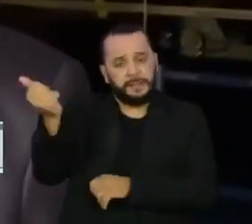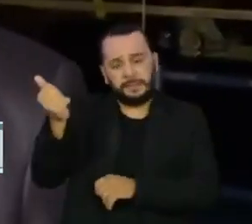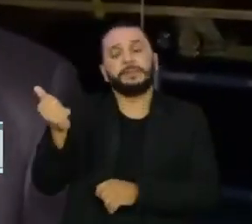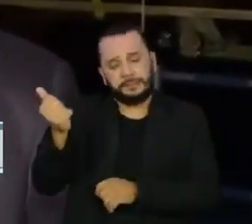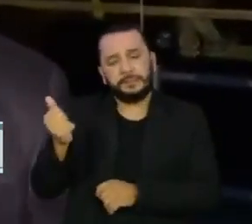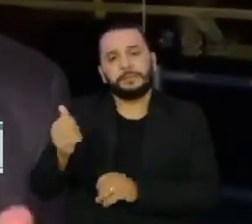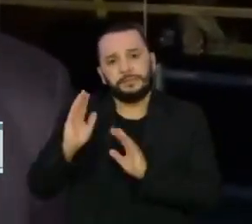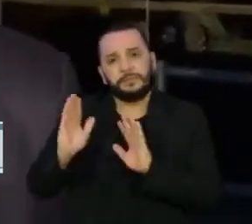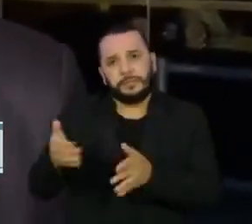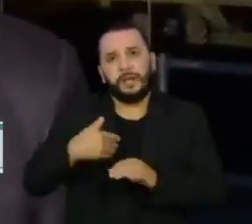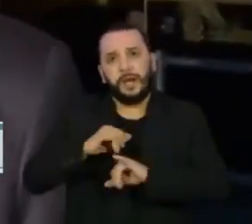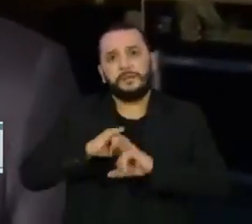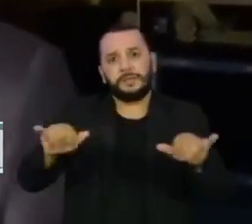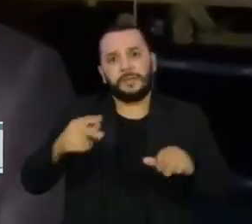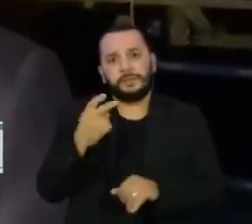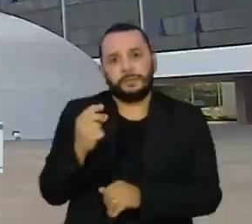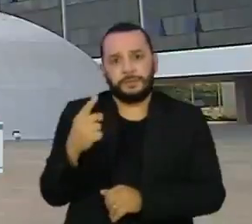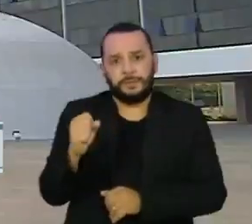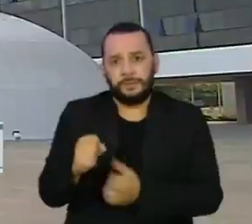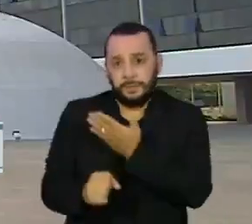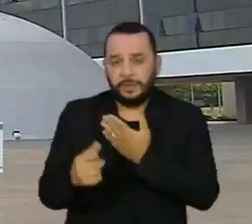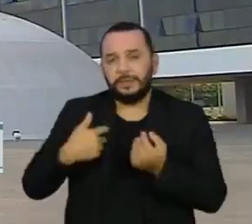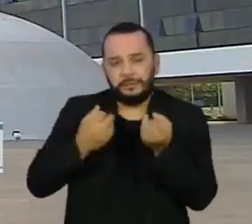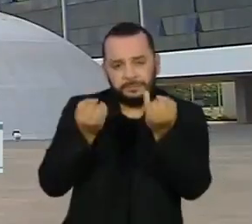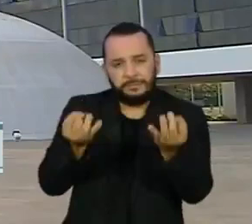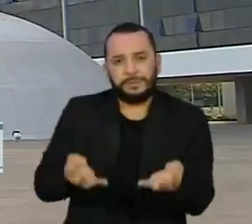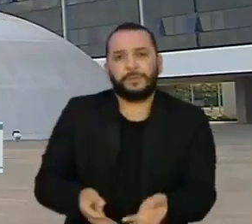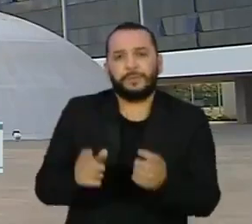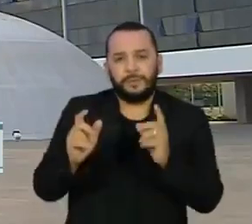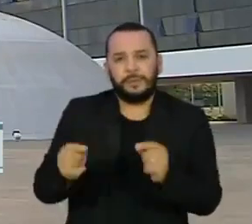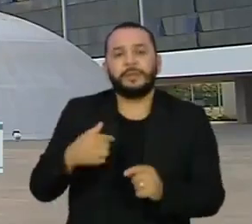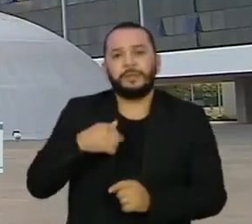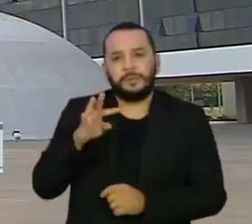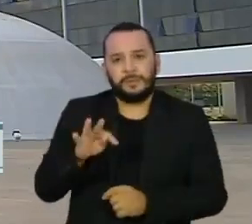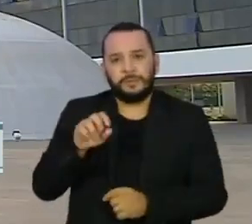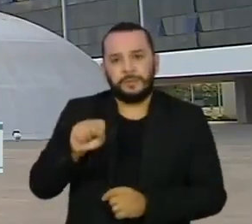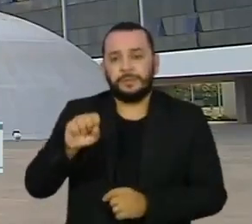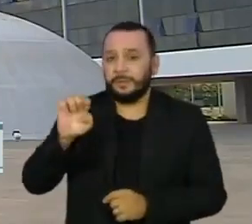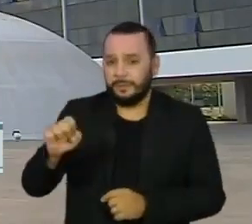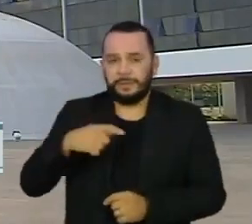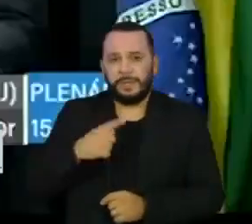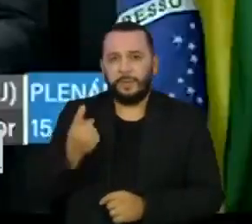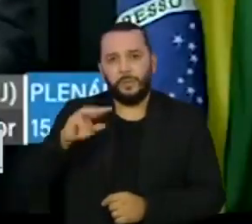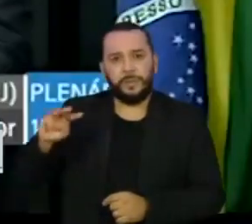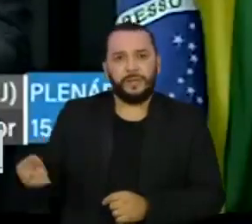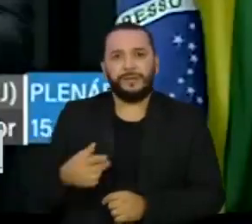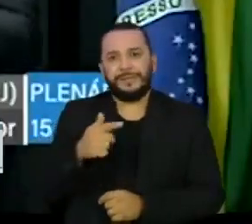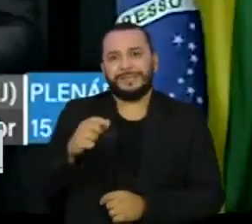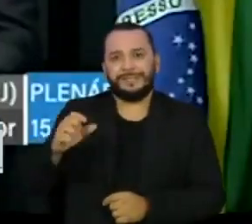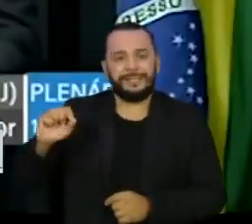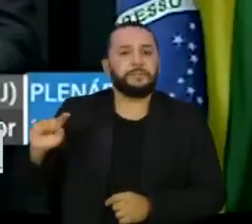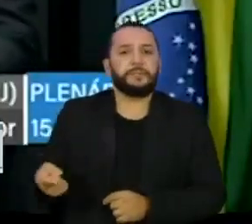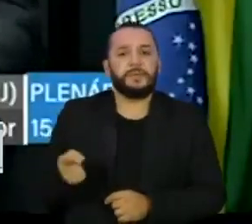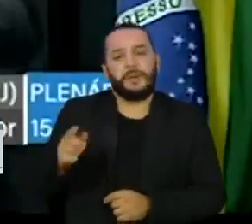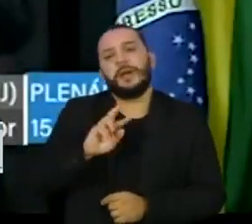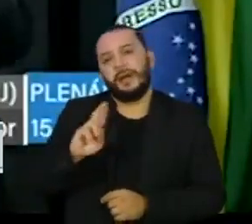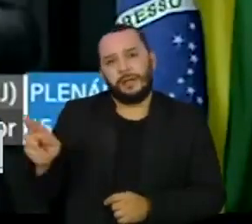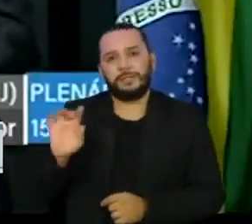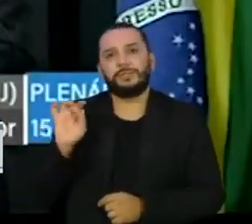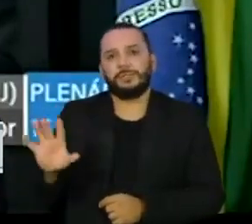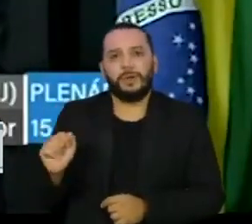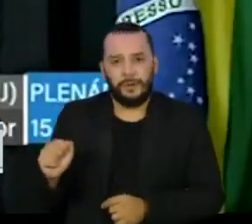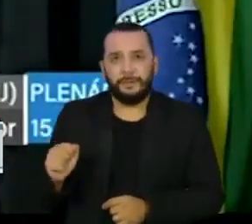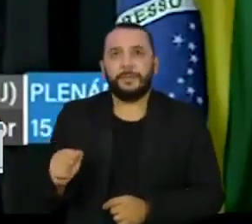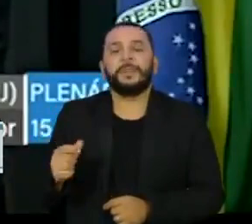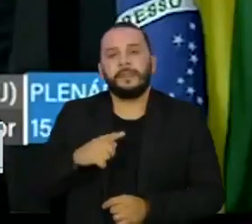de 2018 na época o parlamentar informou ao Tribunal Superior Eleitoral ter um milhão e 700 mil reais em bens